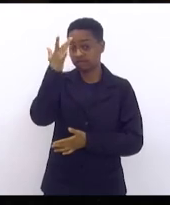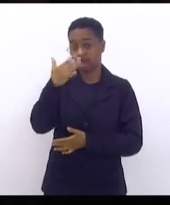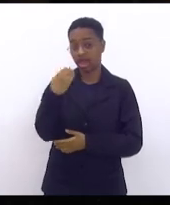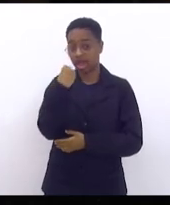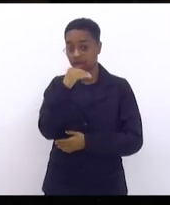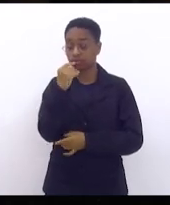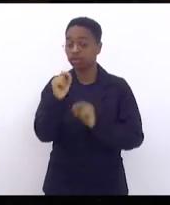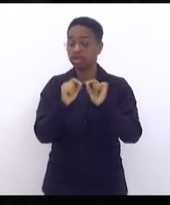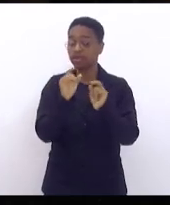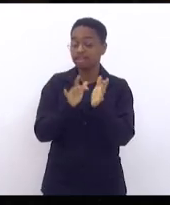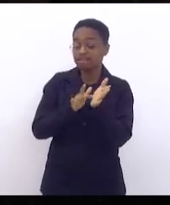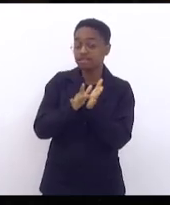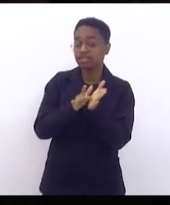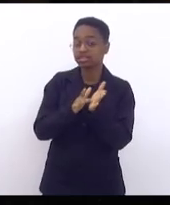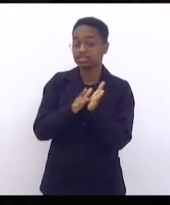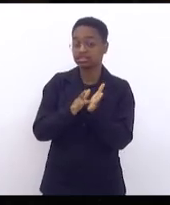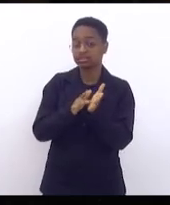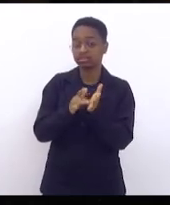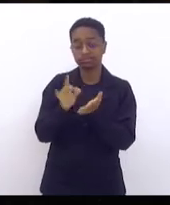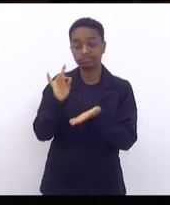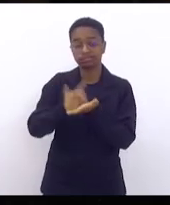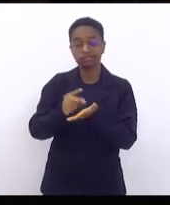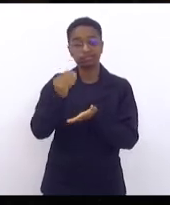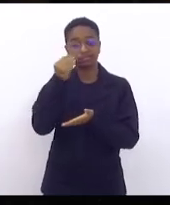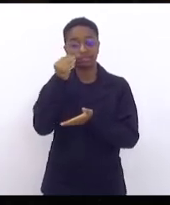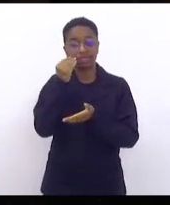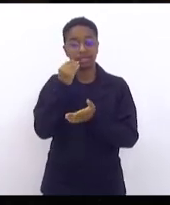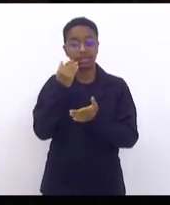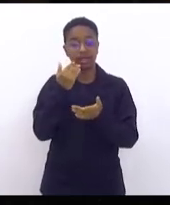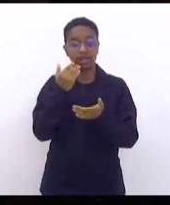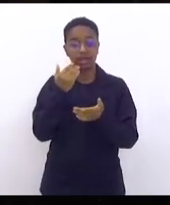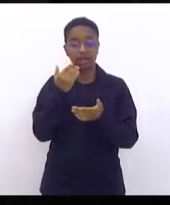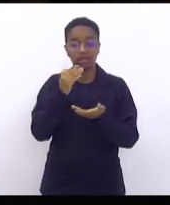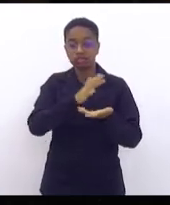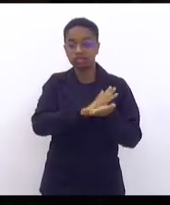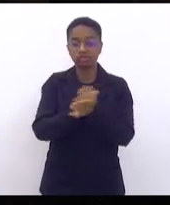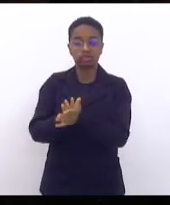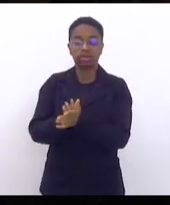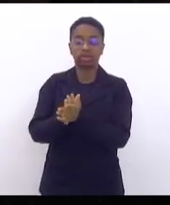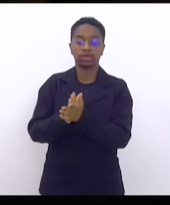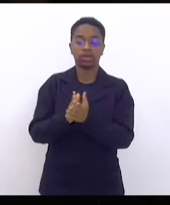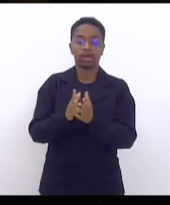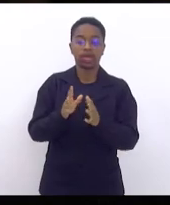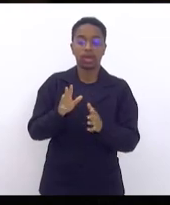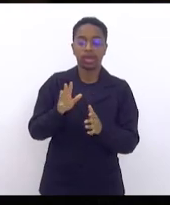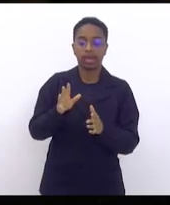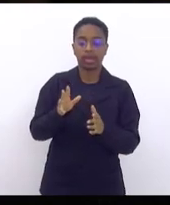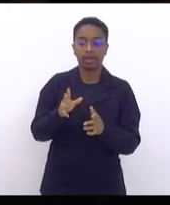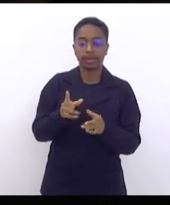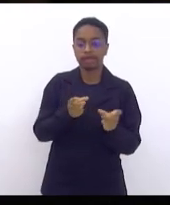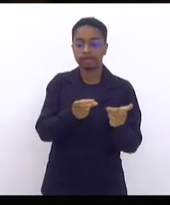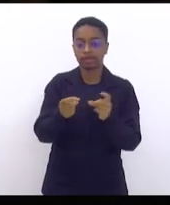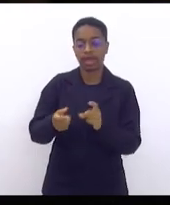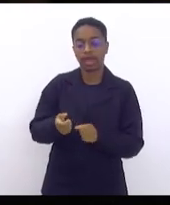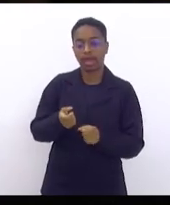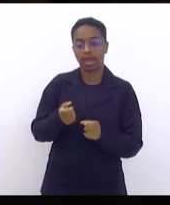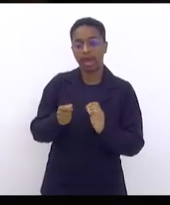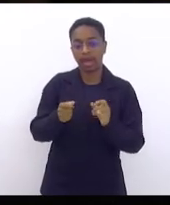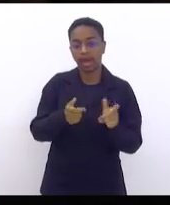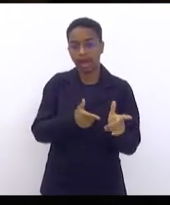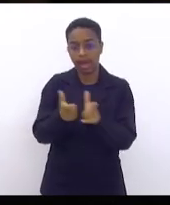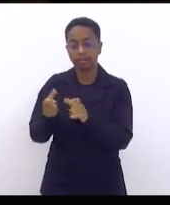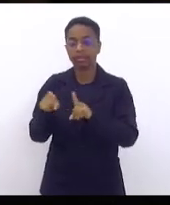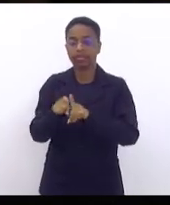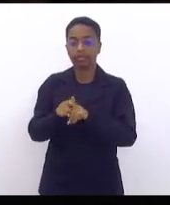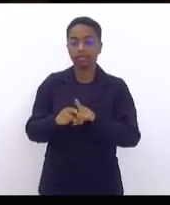que é fingir que combate o tráfico de armas, que é fingir que combate o varejo das drogas e o tráfico